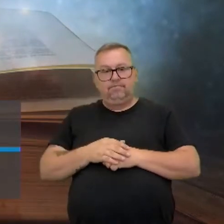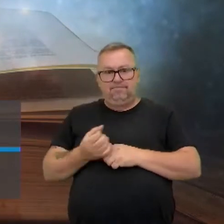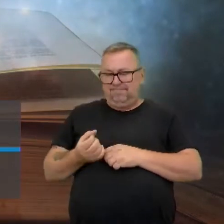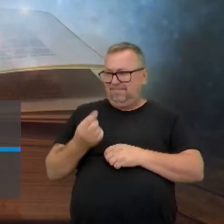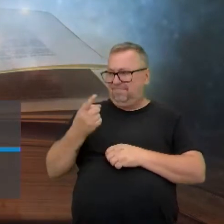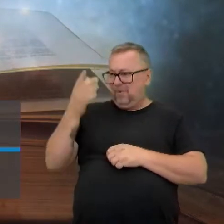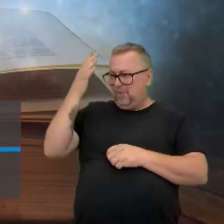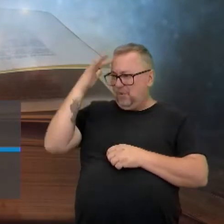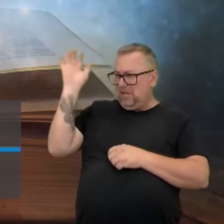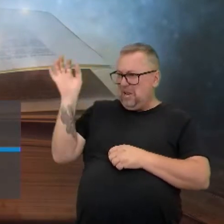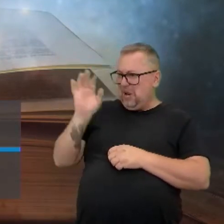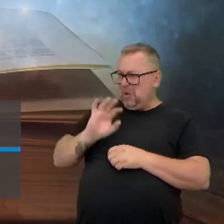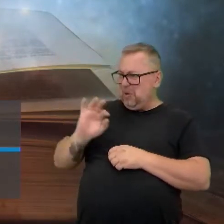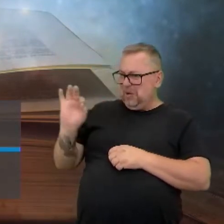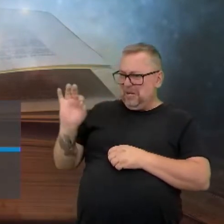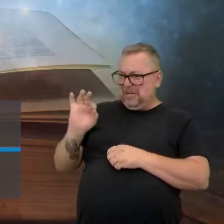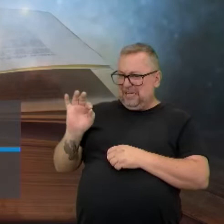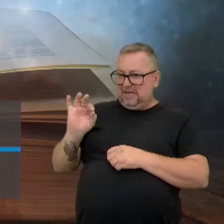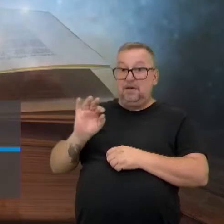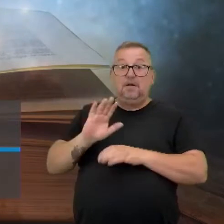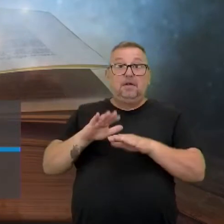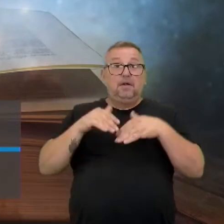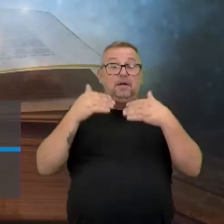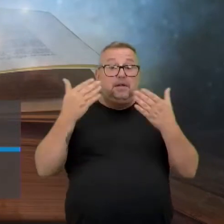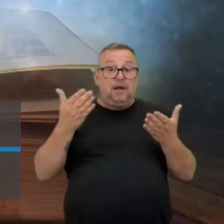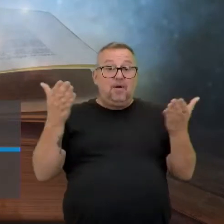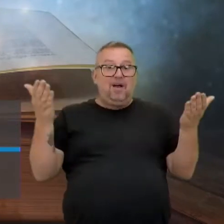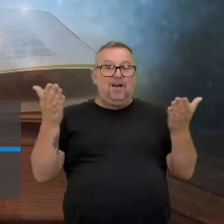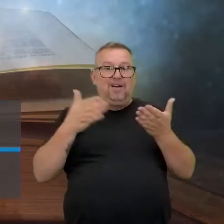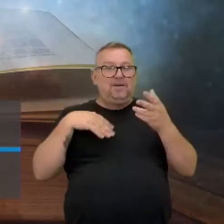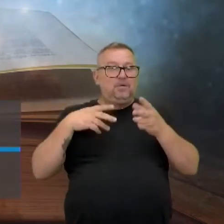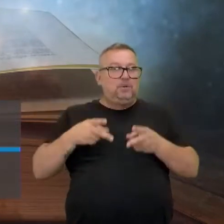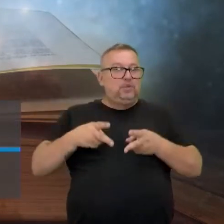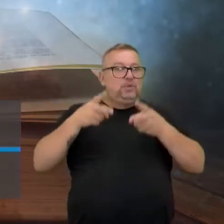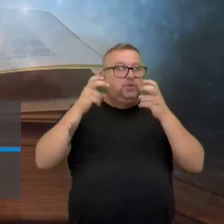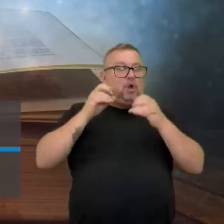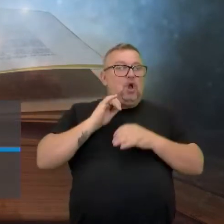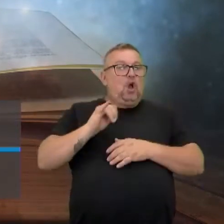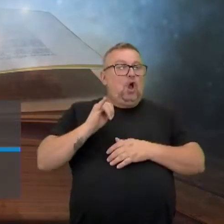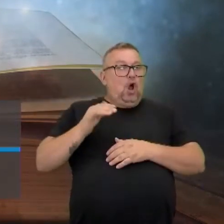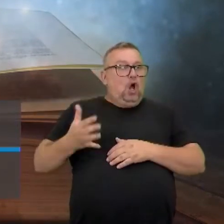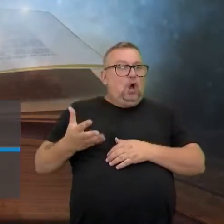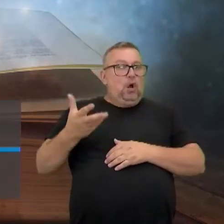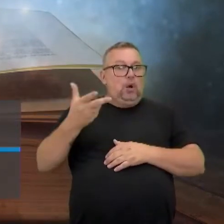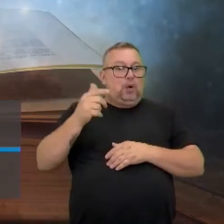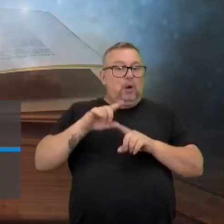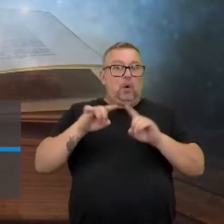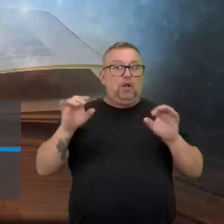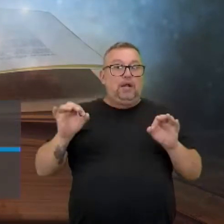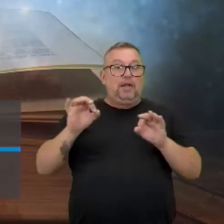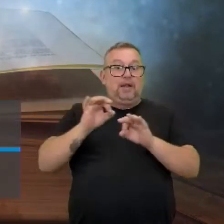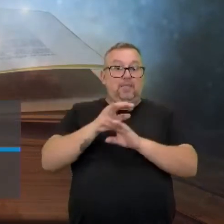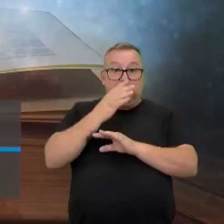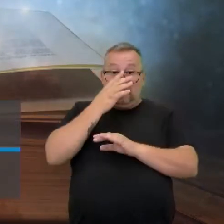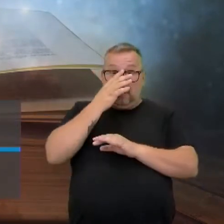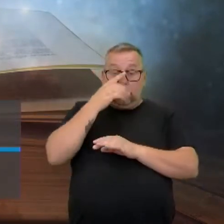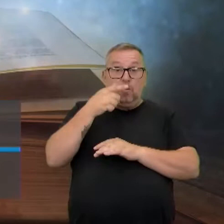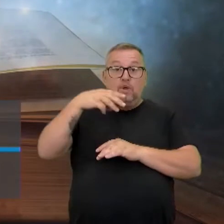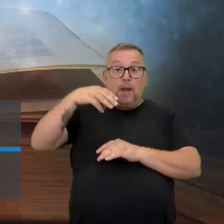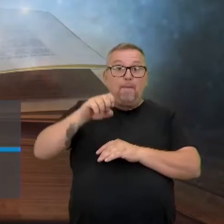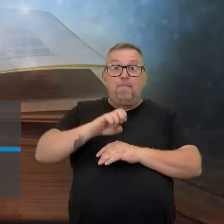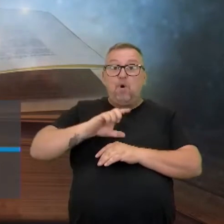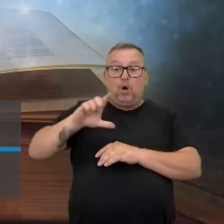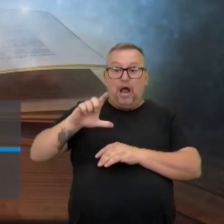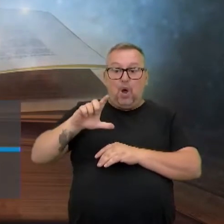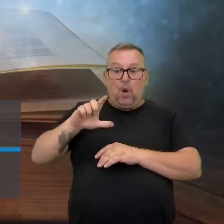não entendi, foi nada. É aí que está a pegada do conto fantástico. É quando ele termina, não tem uma moral da história, não